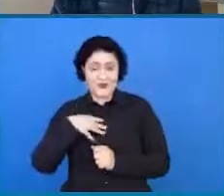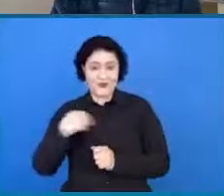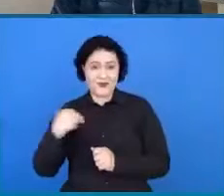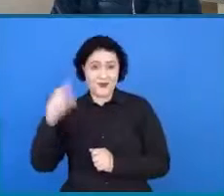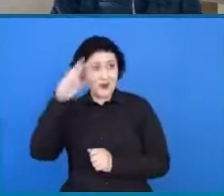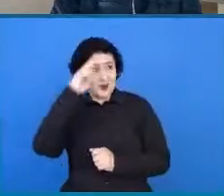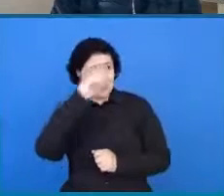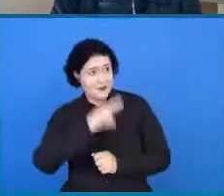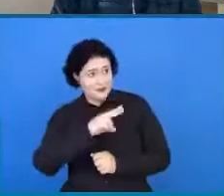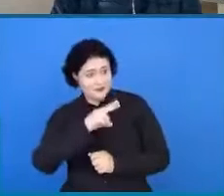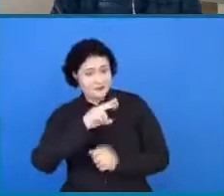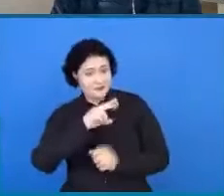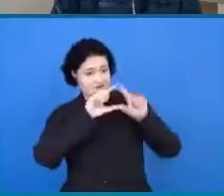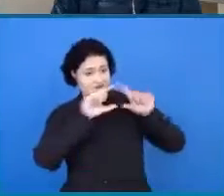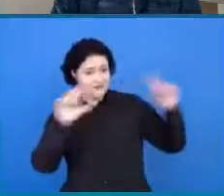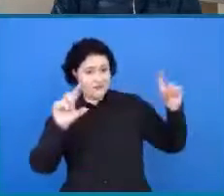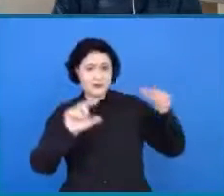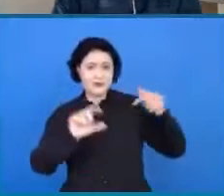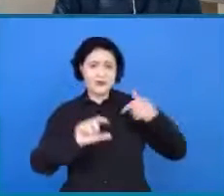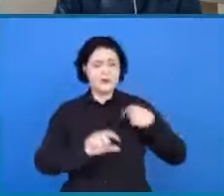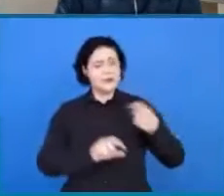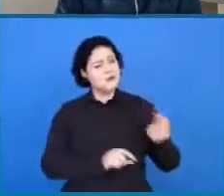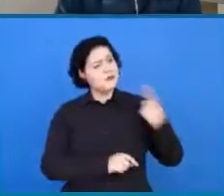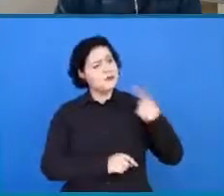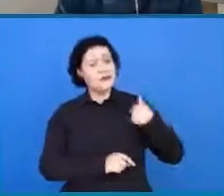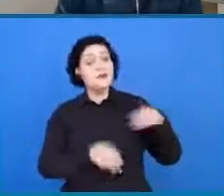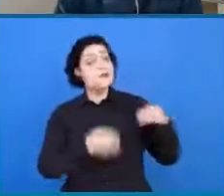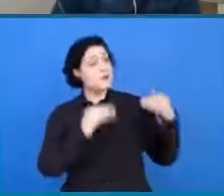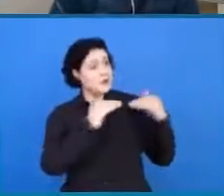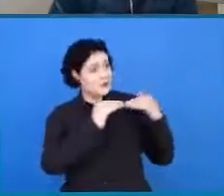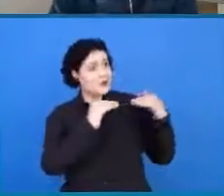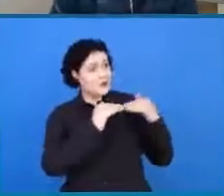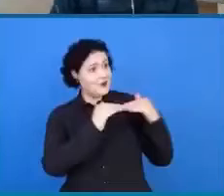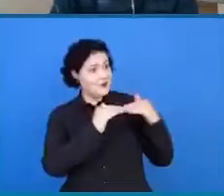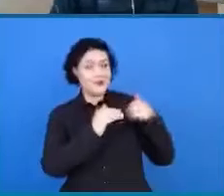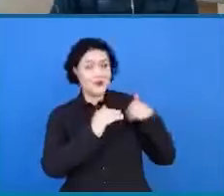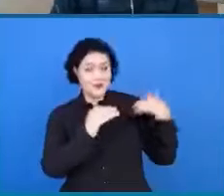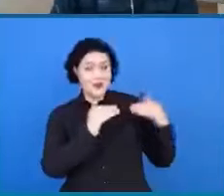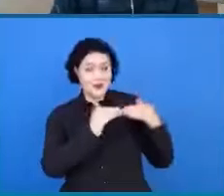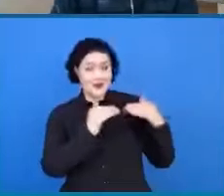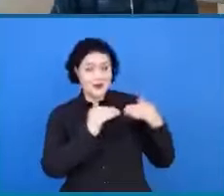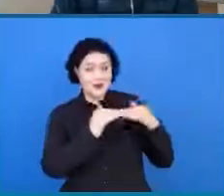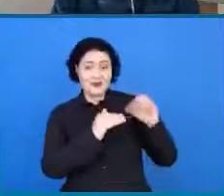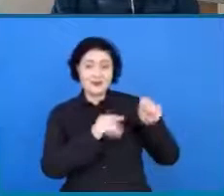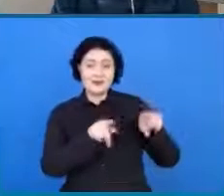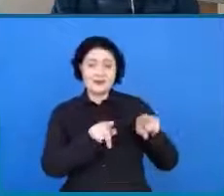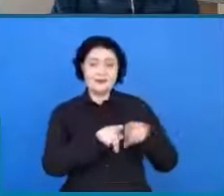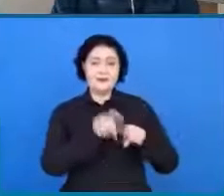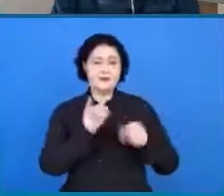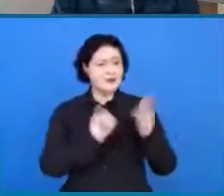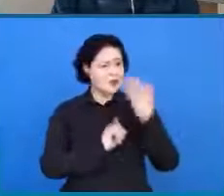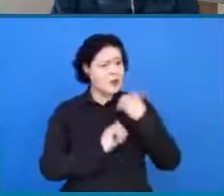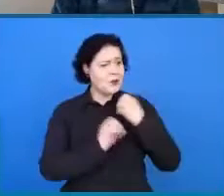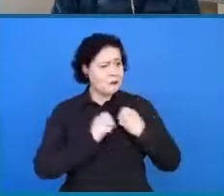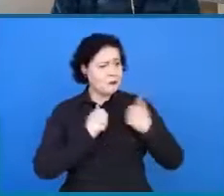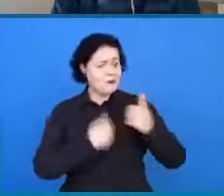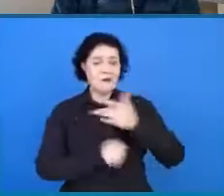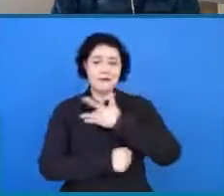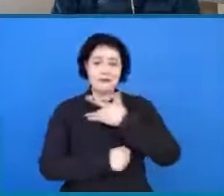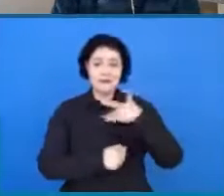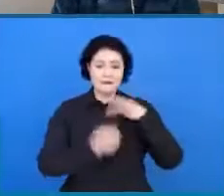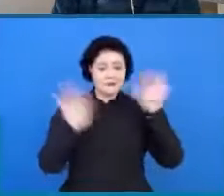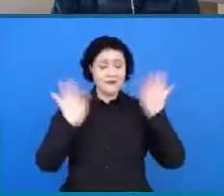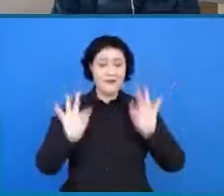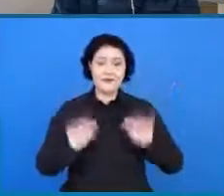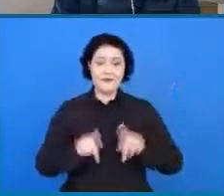né e eu achei muito engraçado e disse eu concordo eu concordo realmente quando a gente se alimenta bem a gente é mais feliz né